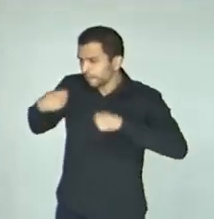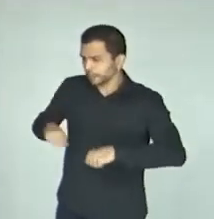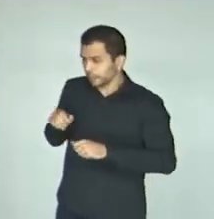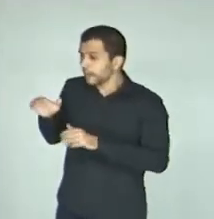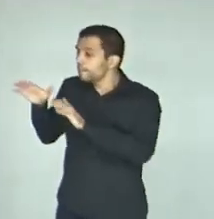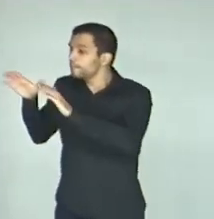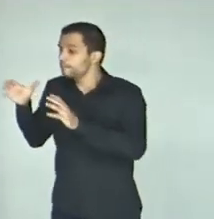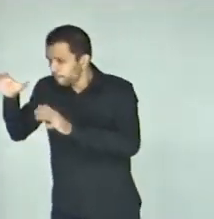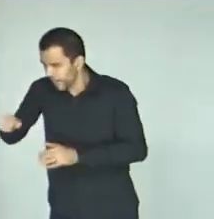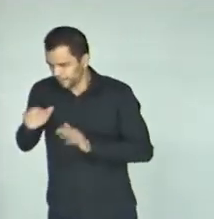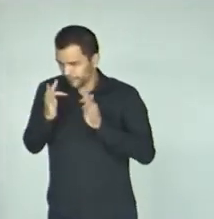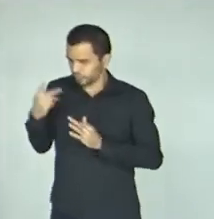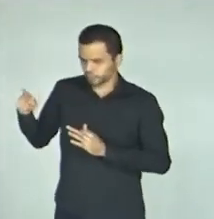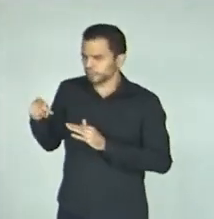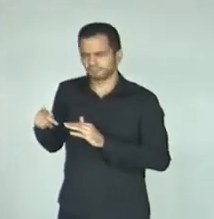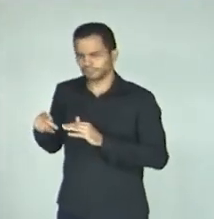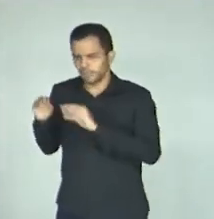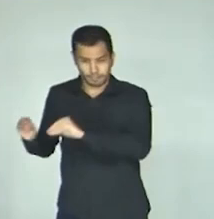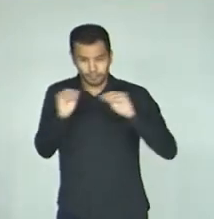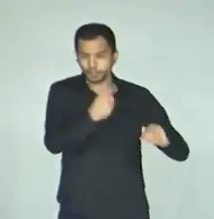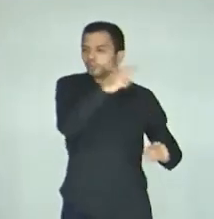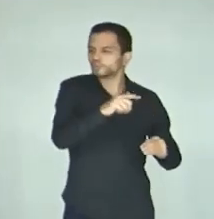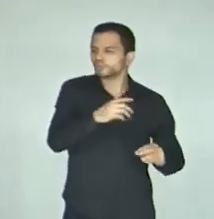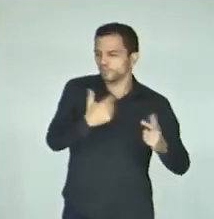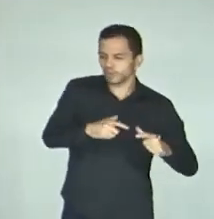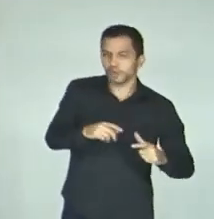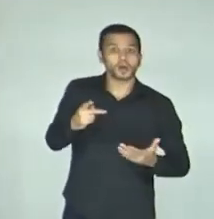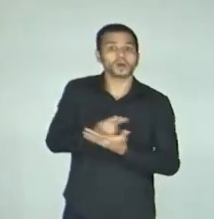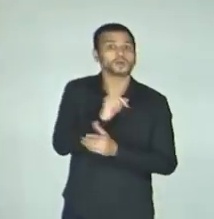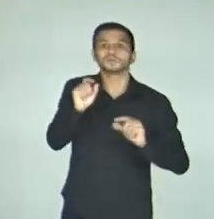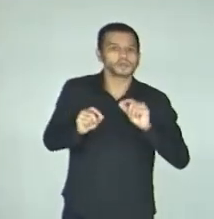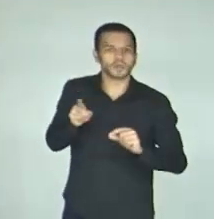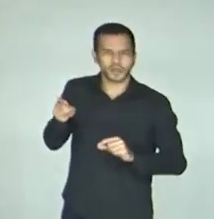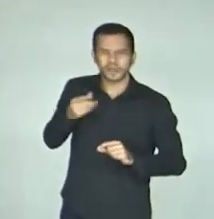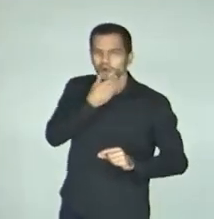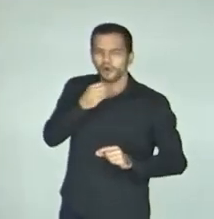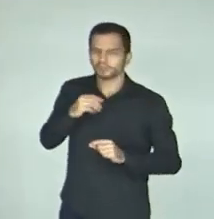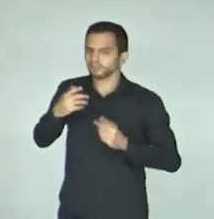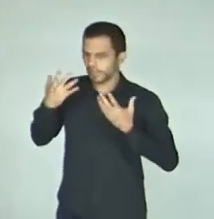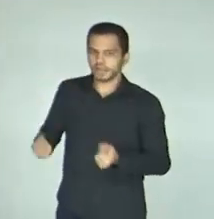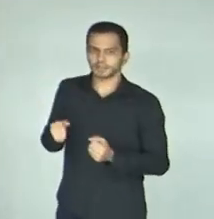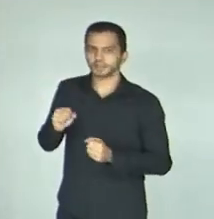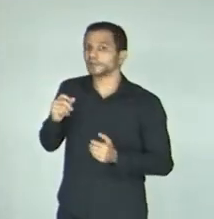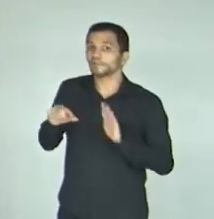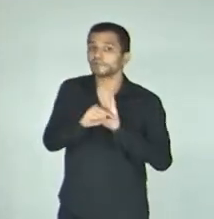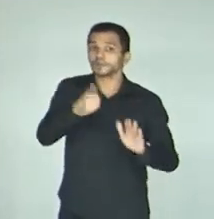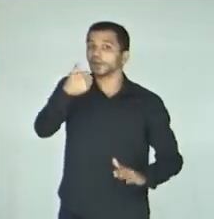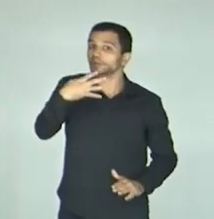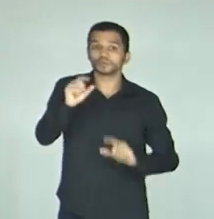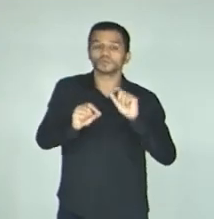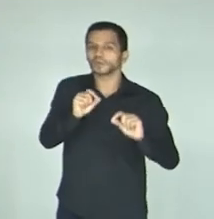vai procurar os dois erros dele estão namorando as suas duas filhas e desafio Versículo 14 de Gênesis